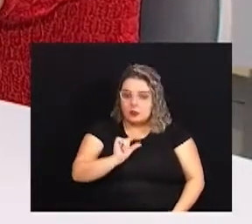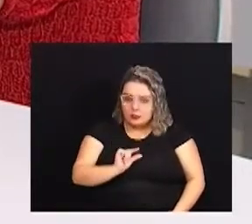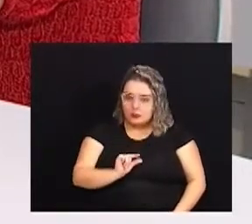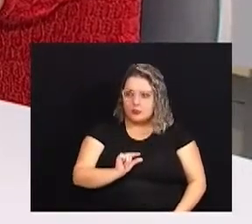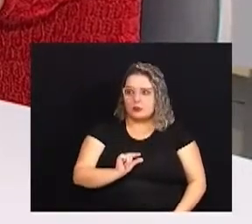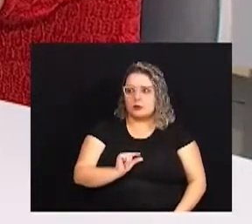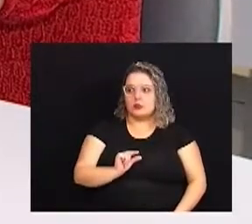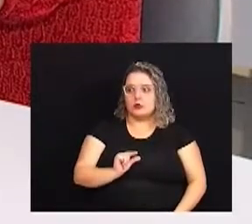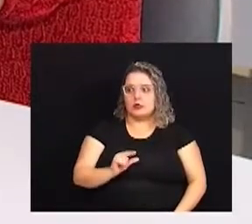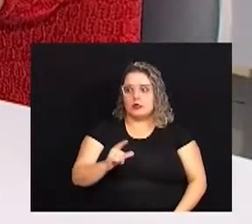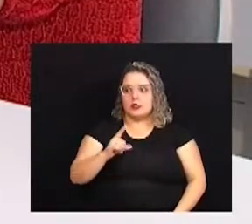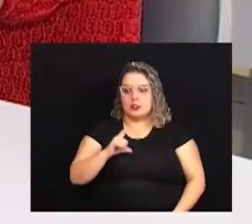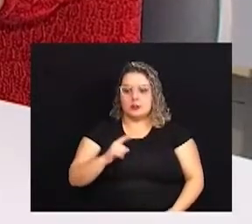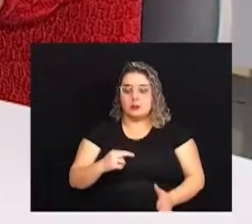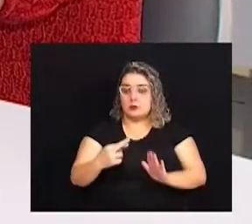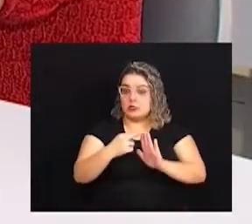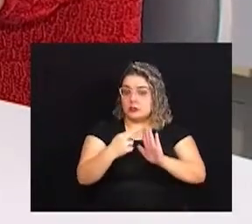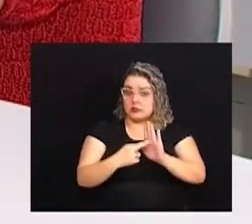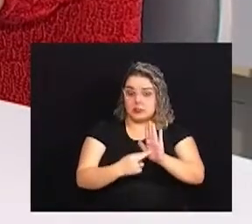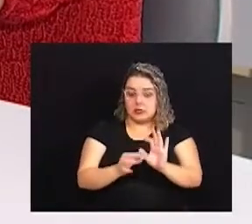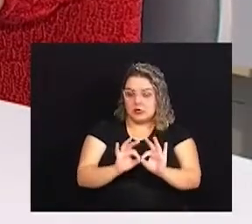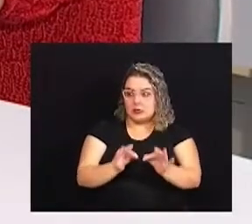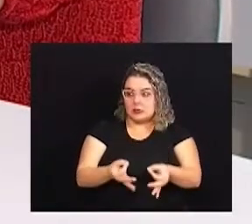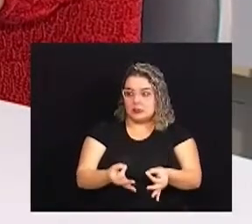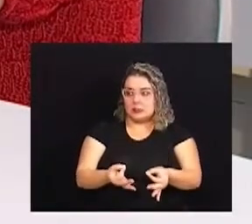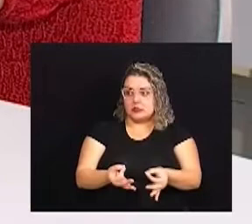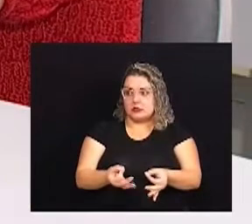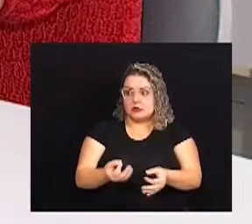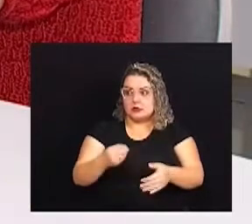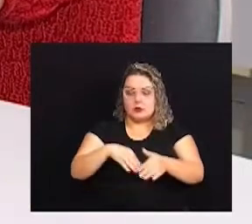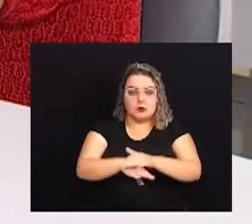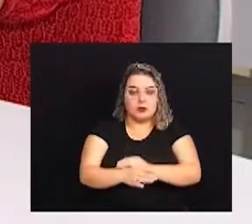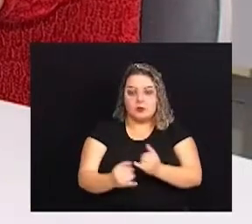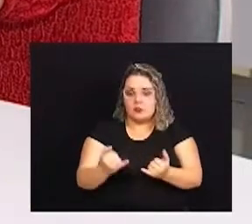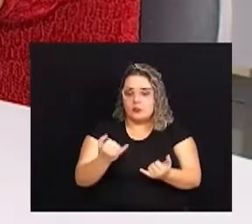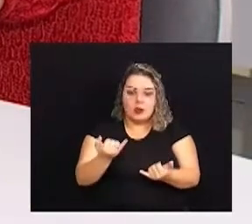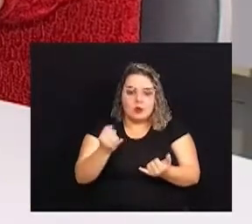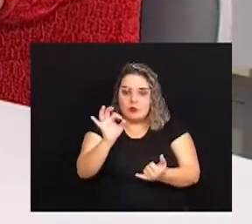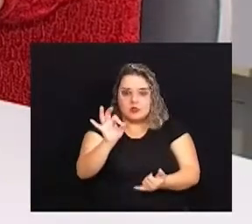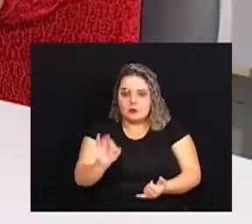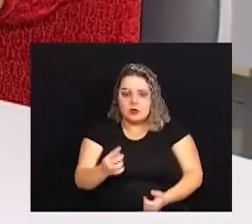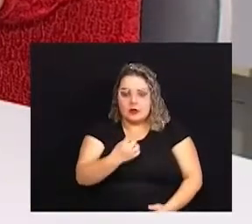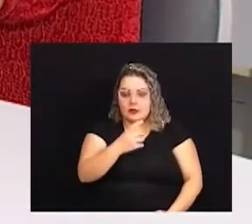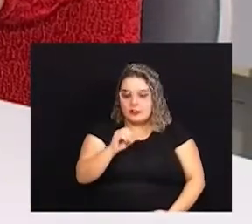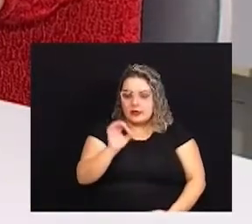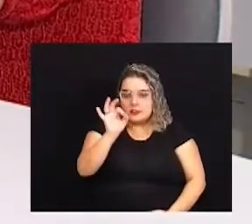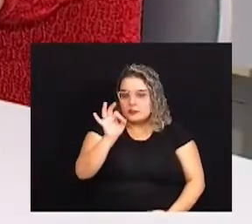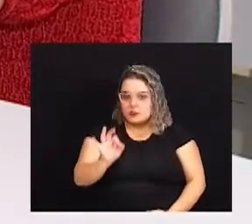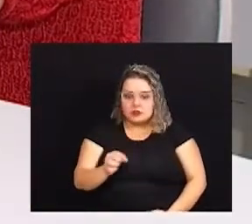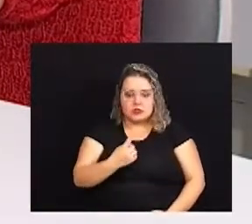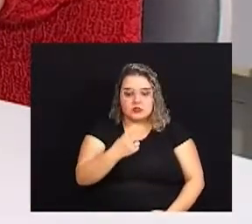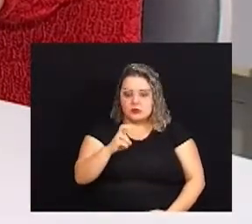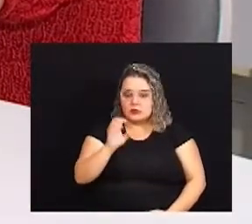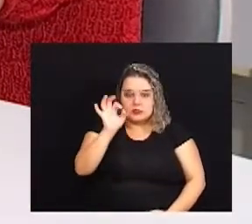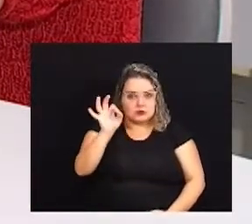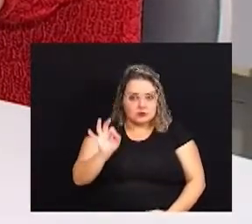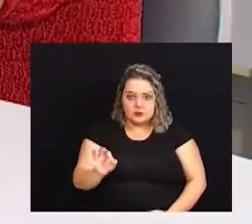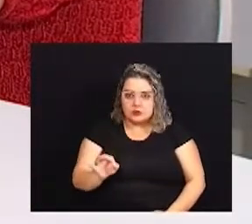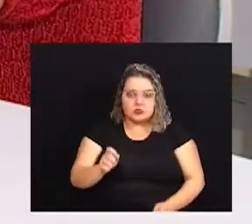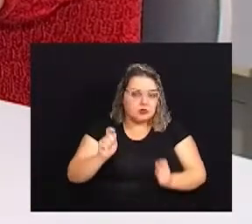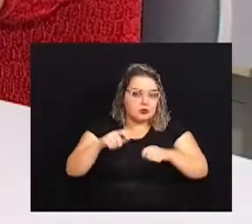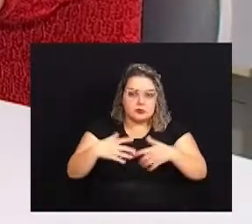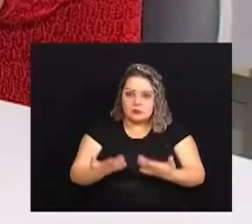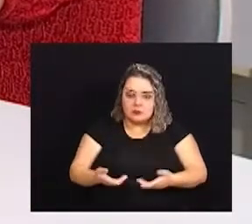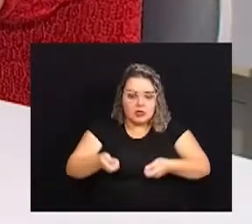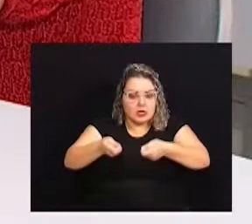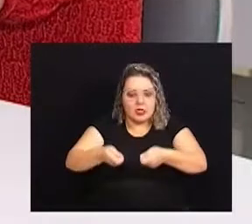baixa, você tem que estabelecer algumas regras simples. Guarda uma porcentagem, 10%, 15% da sua renda mensalmente, já é o suficiente